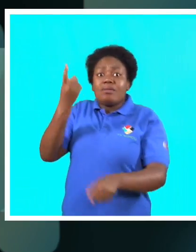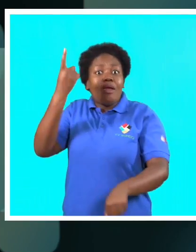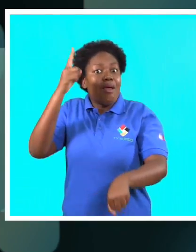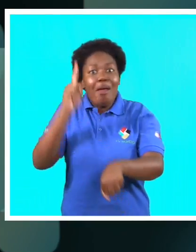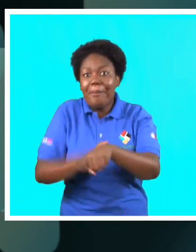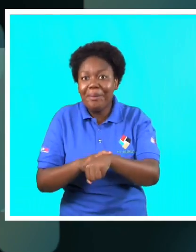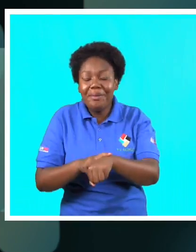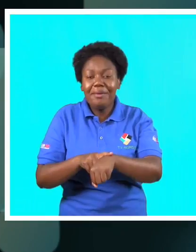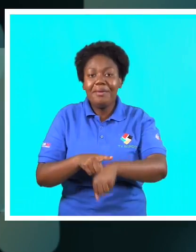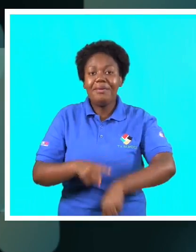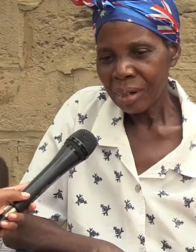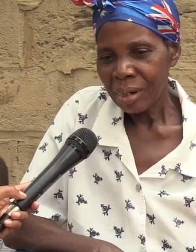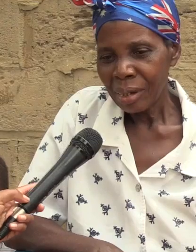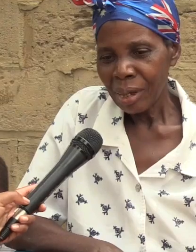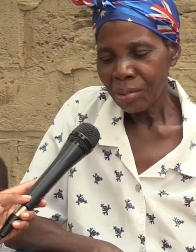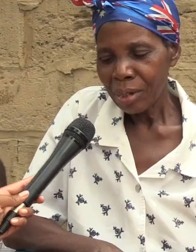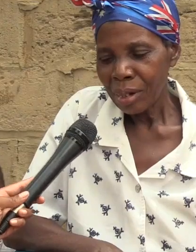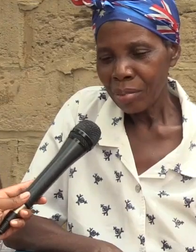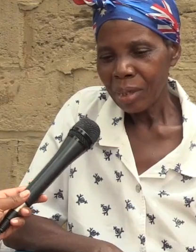primeira vez.